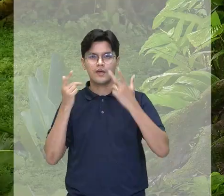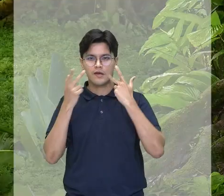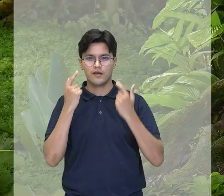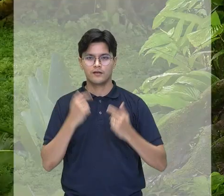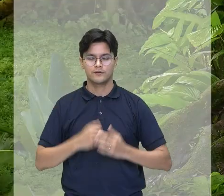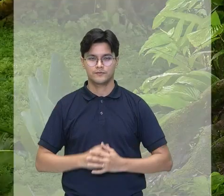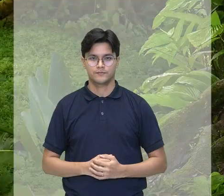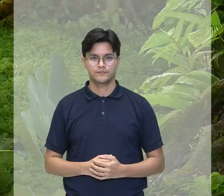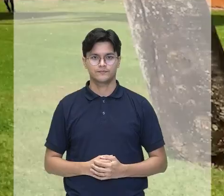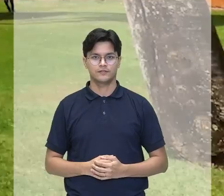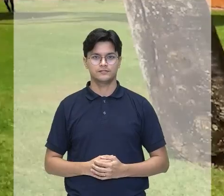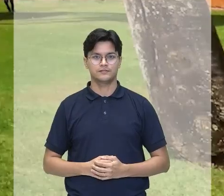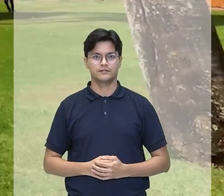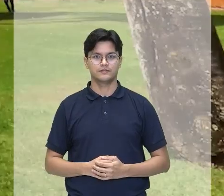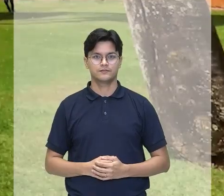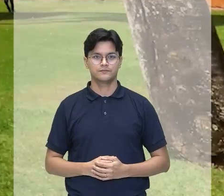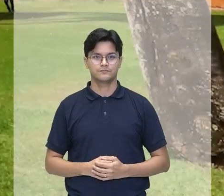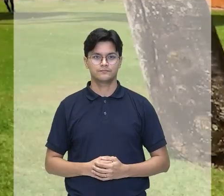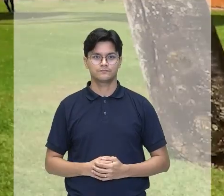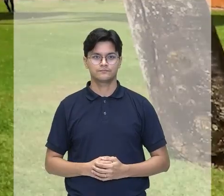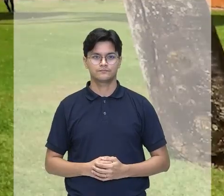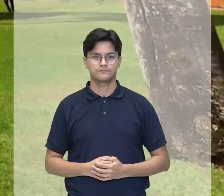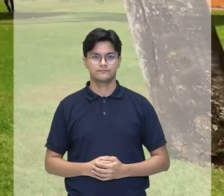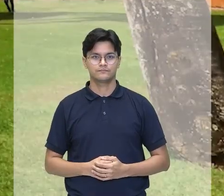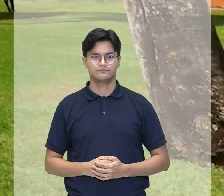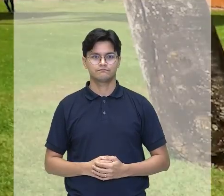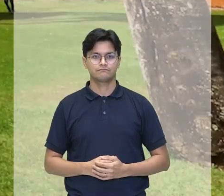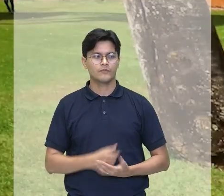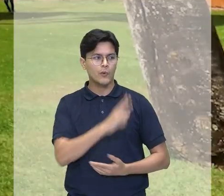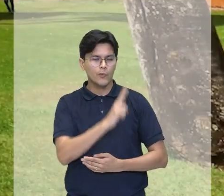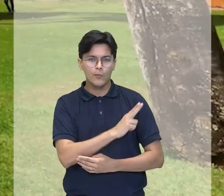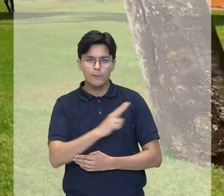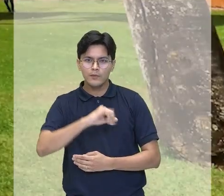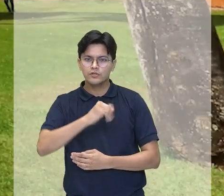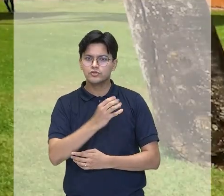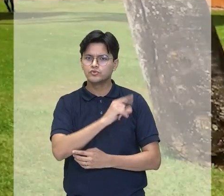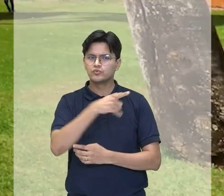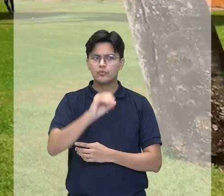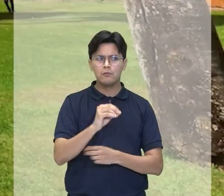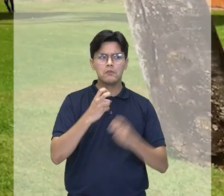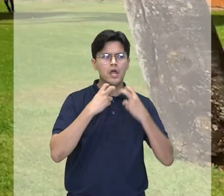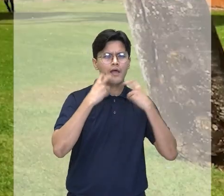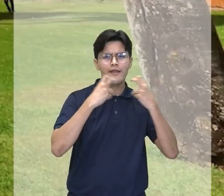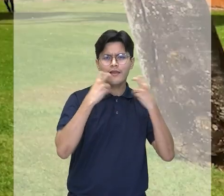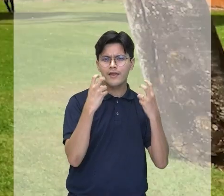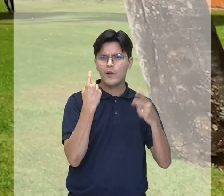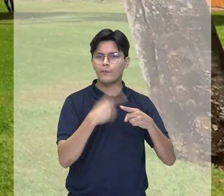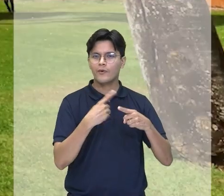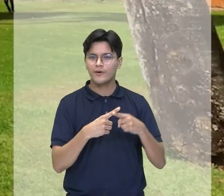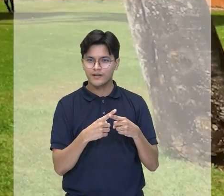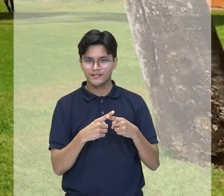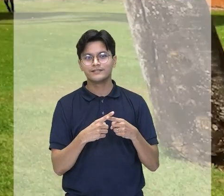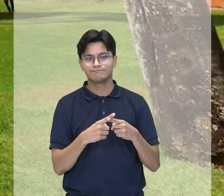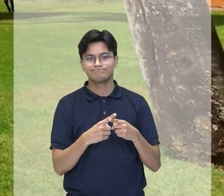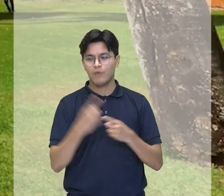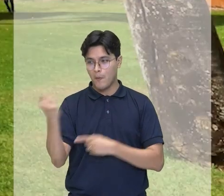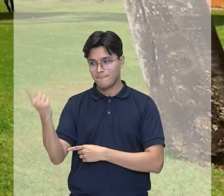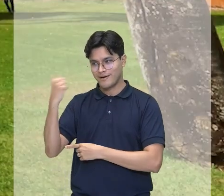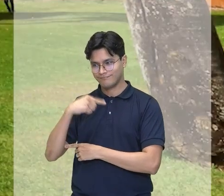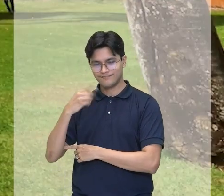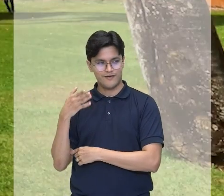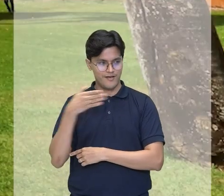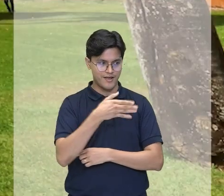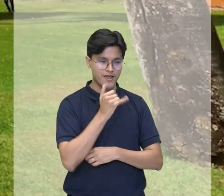olhadinha. Padre João! Padre João! Padre João! Que gritaria é essa? Mandaram avisar para o